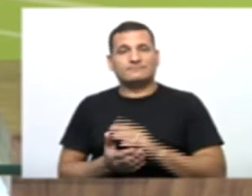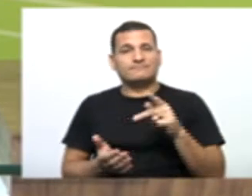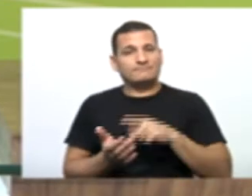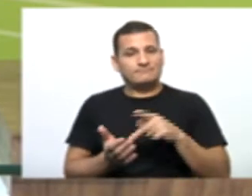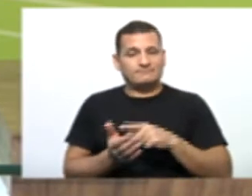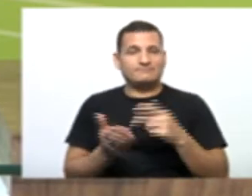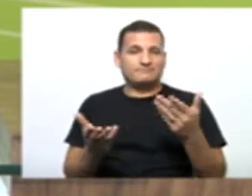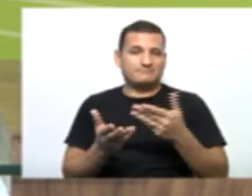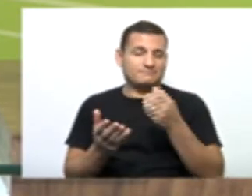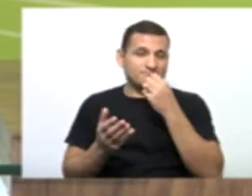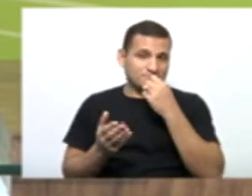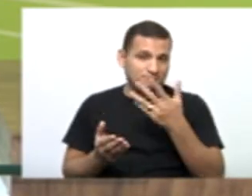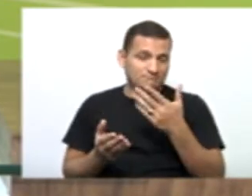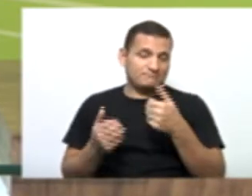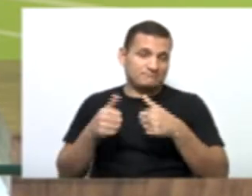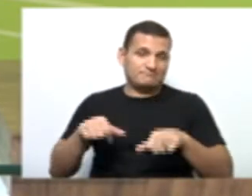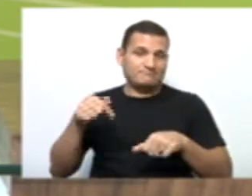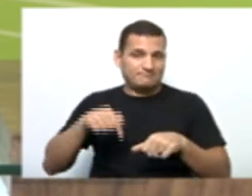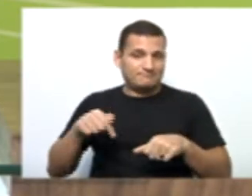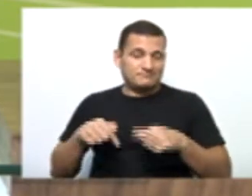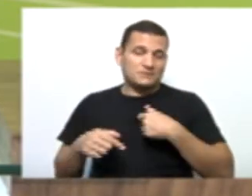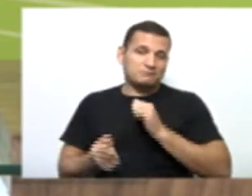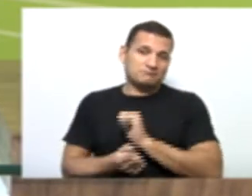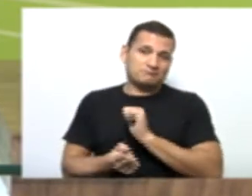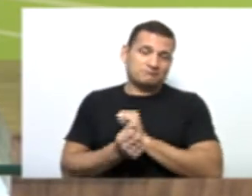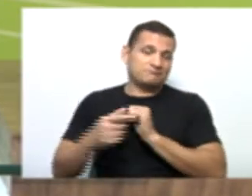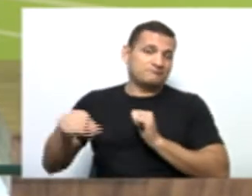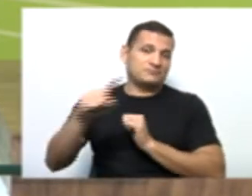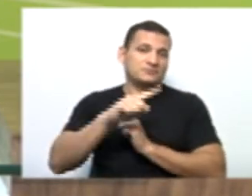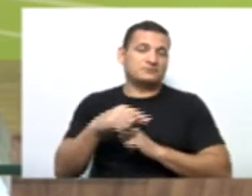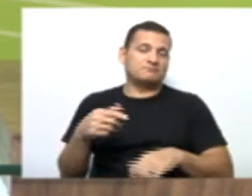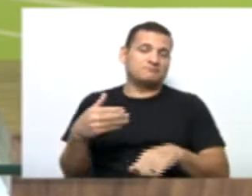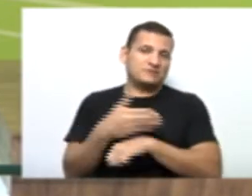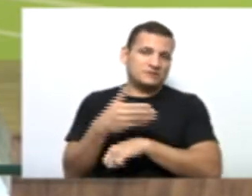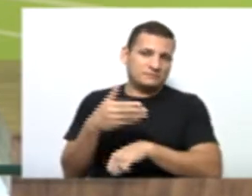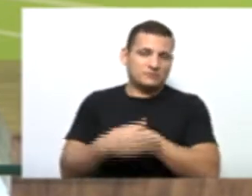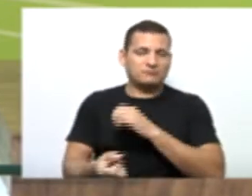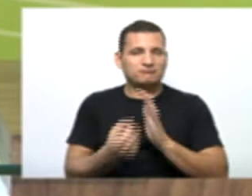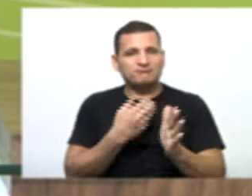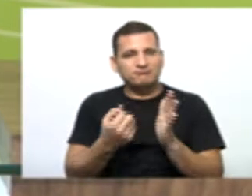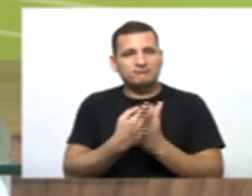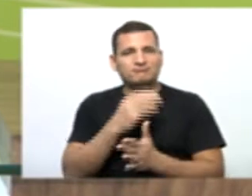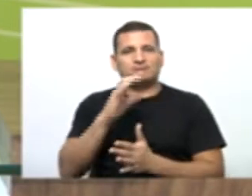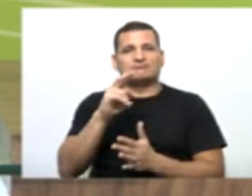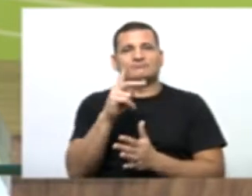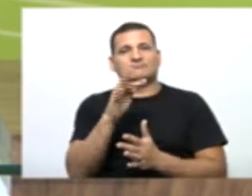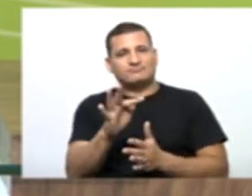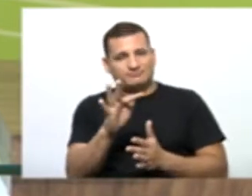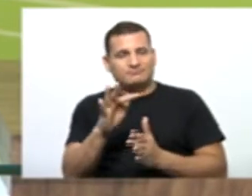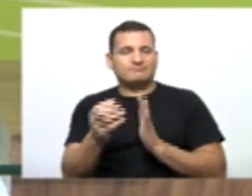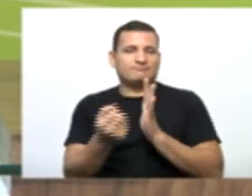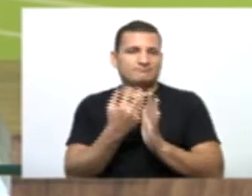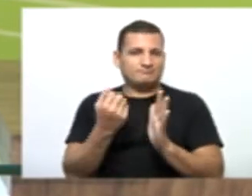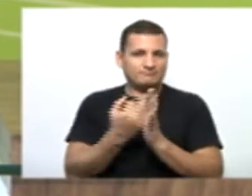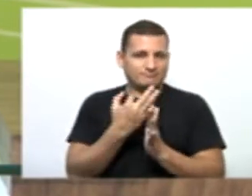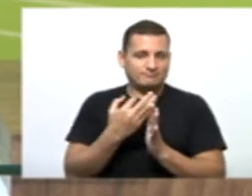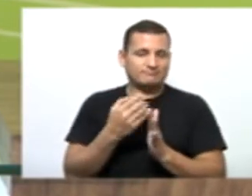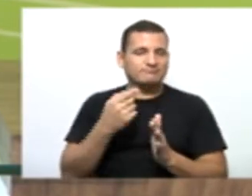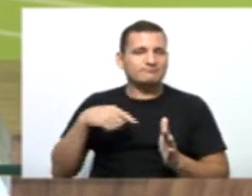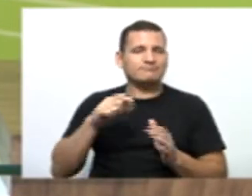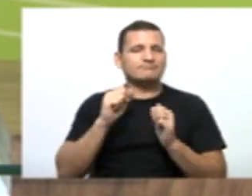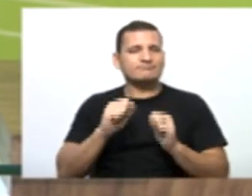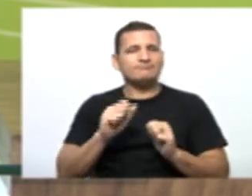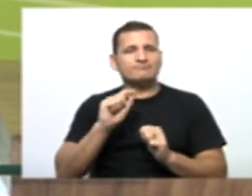aqui com vocês e espero contar com a participação de vocês, desde já esperando vocês lá no nosso chat, no WhatsApp, para que a gente possa